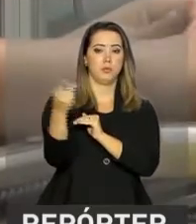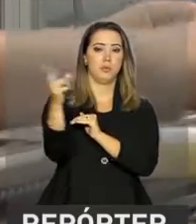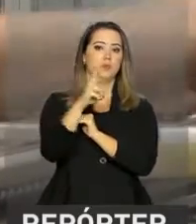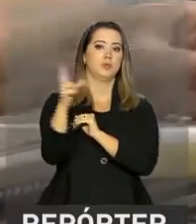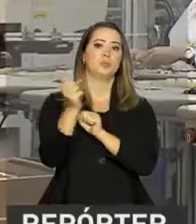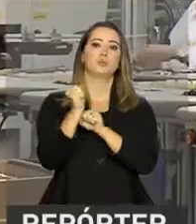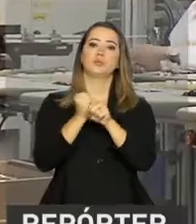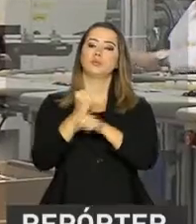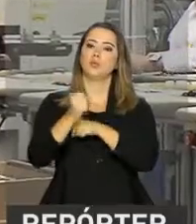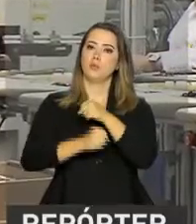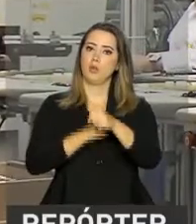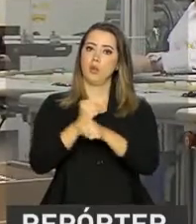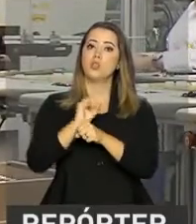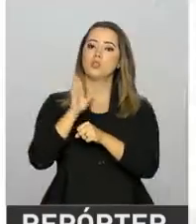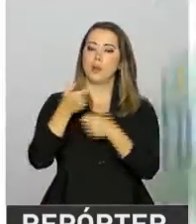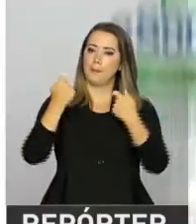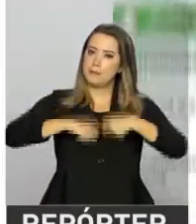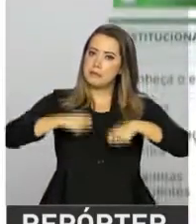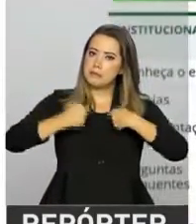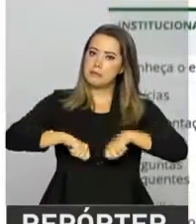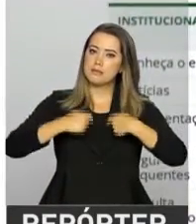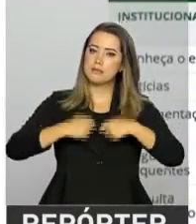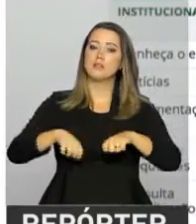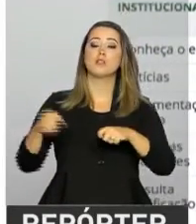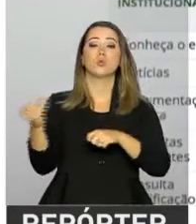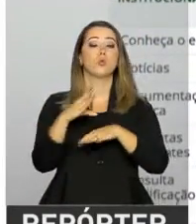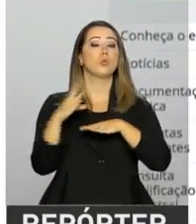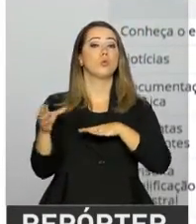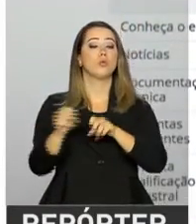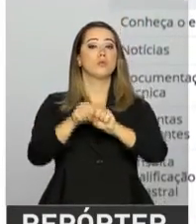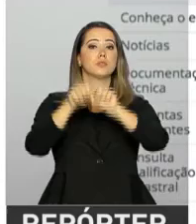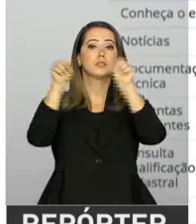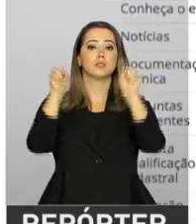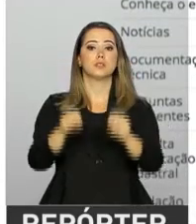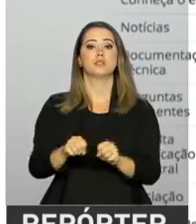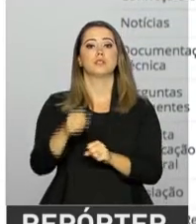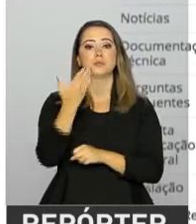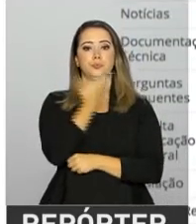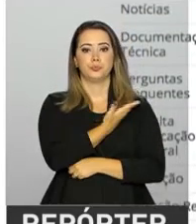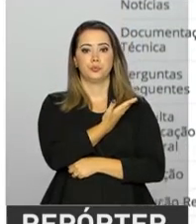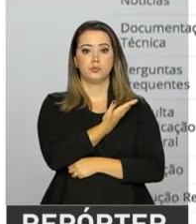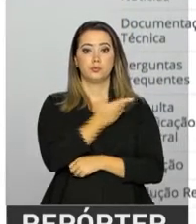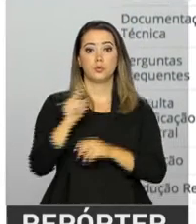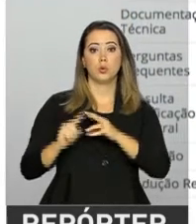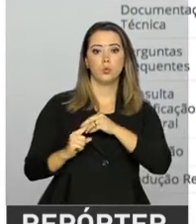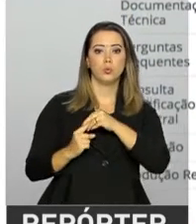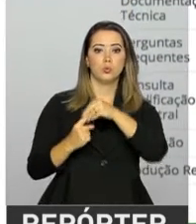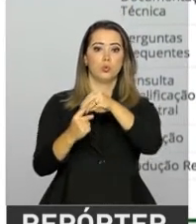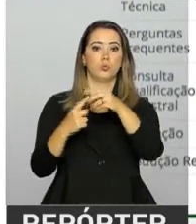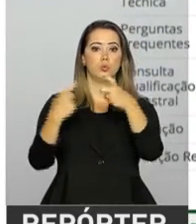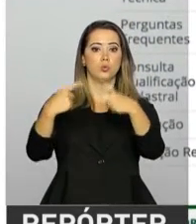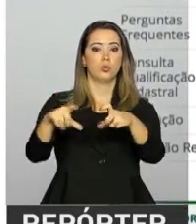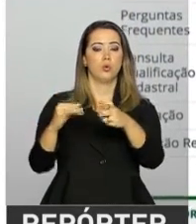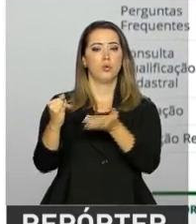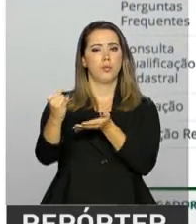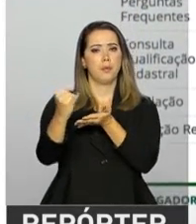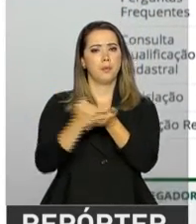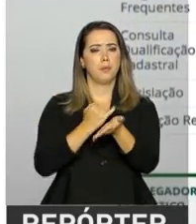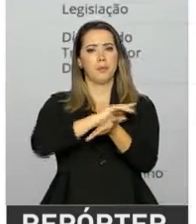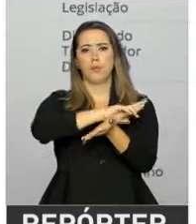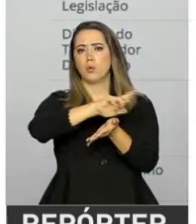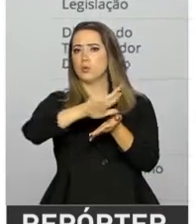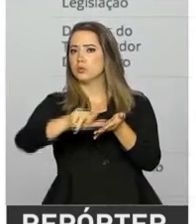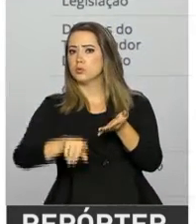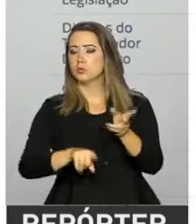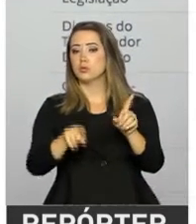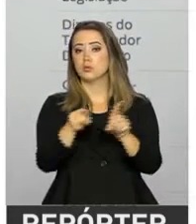por ano já estão obrigadas a usarem e social sistema que unifica informações fiscais previdenciárias e trabalhistas